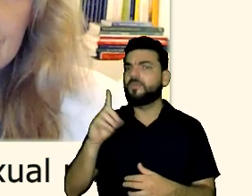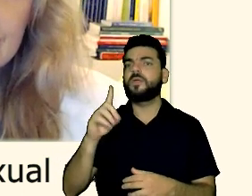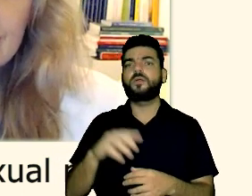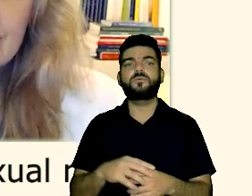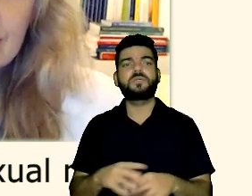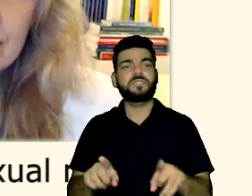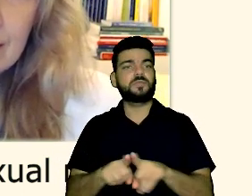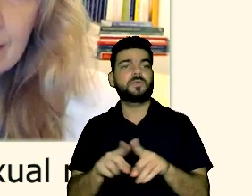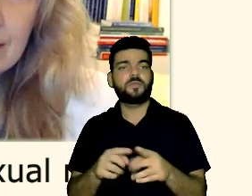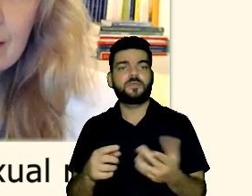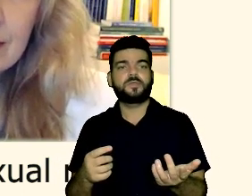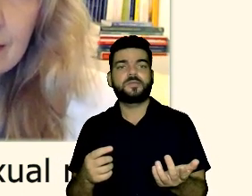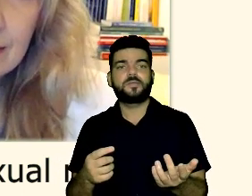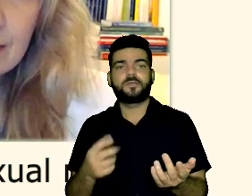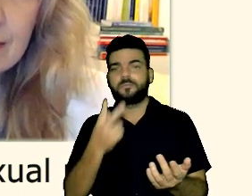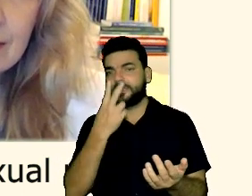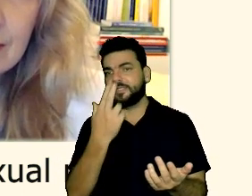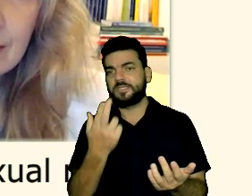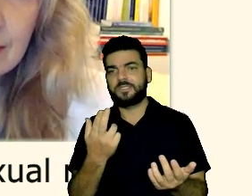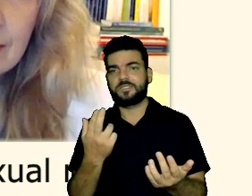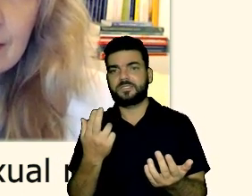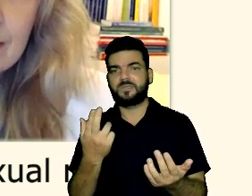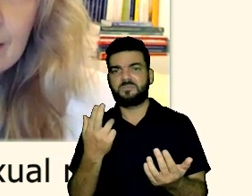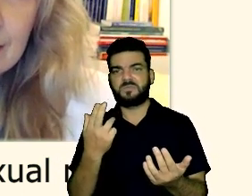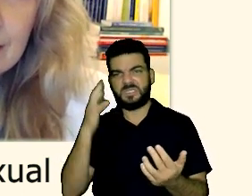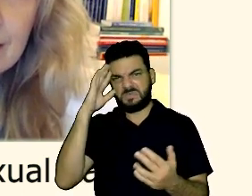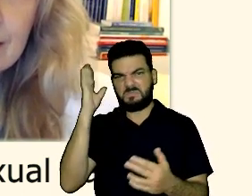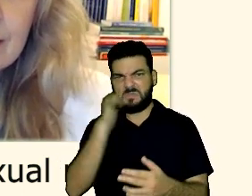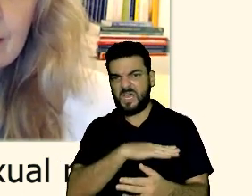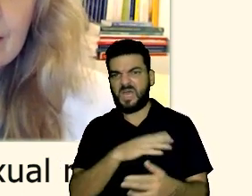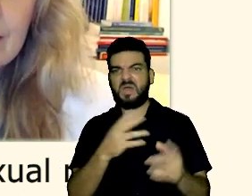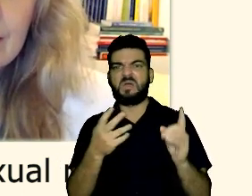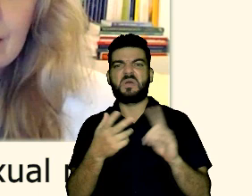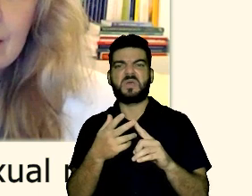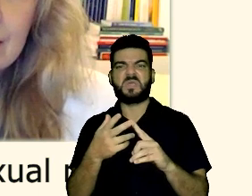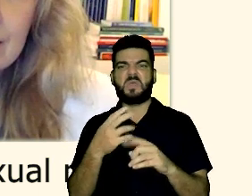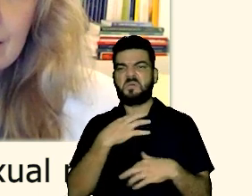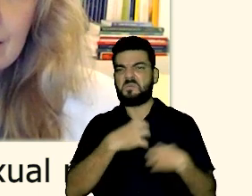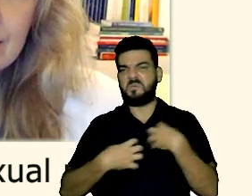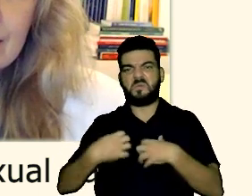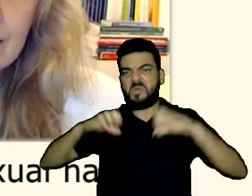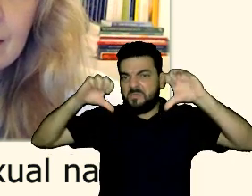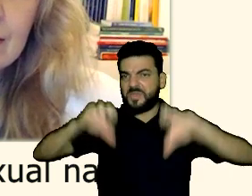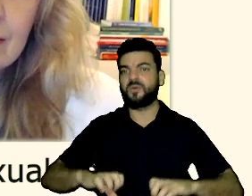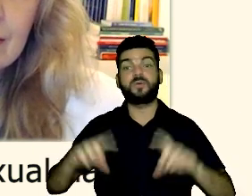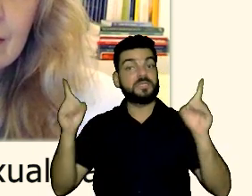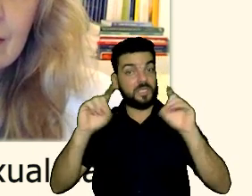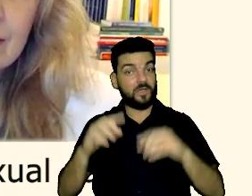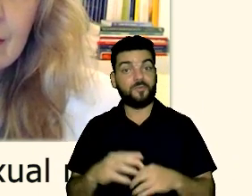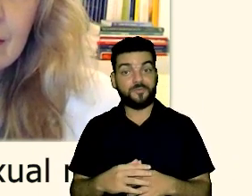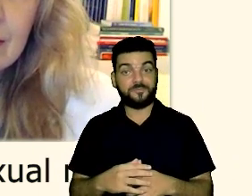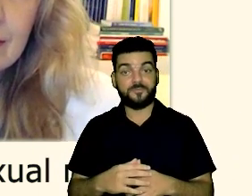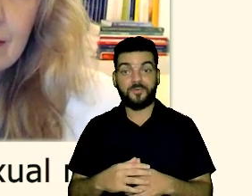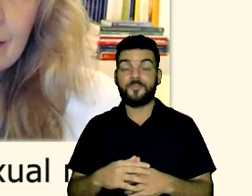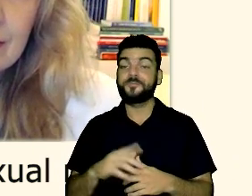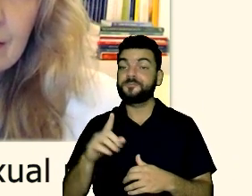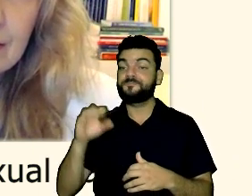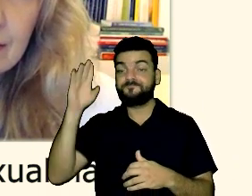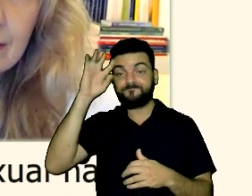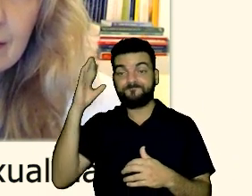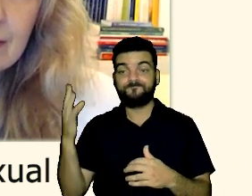que não tem mal nenhum e que não precisa ter a fantasia de que vai ser mandado embora, que tem menos valia, porque